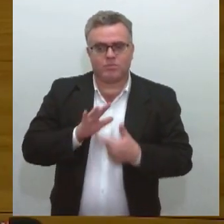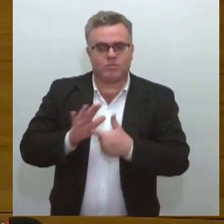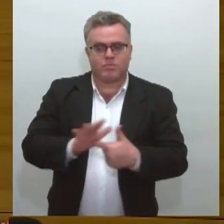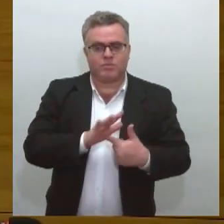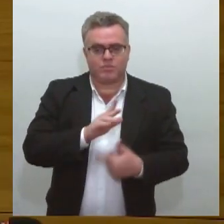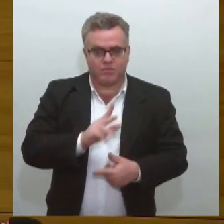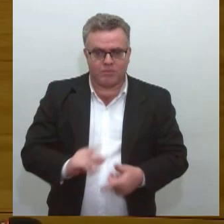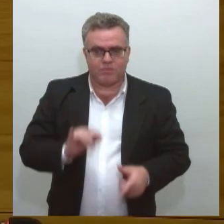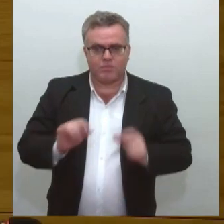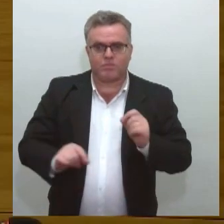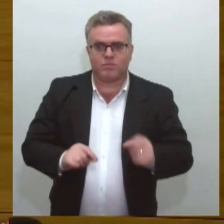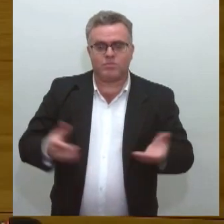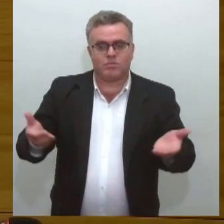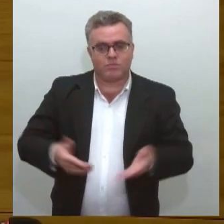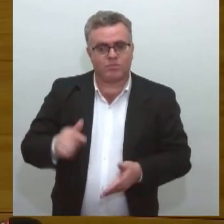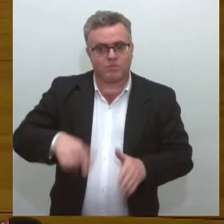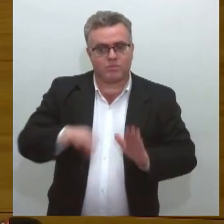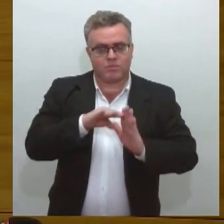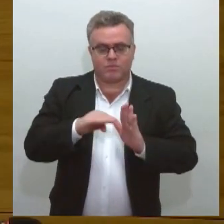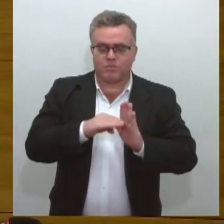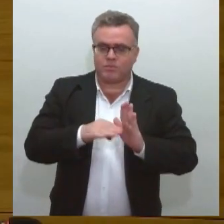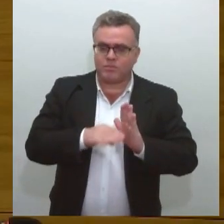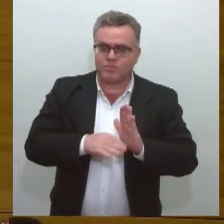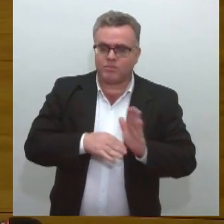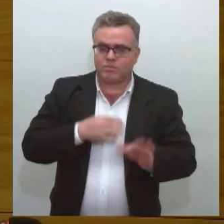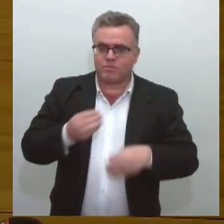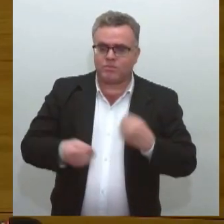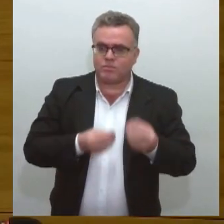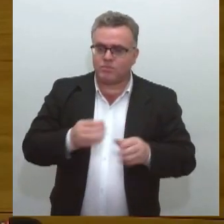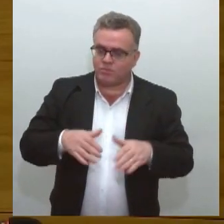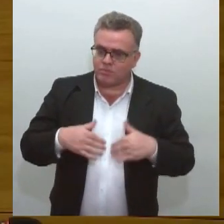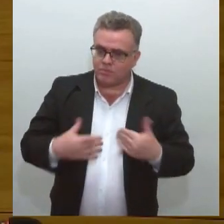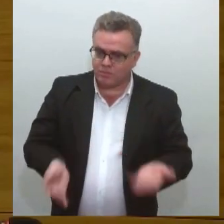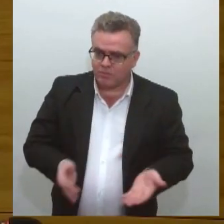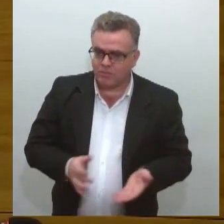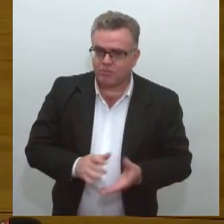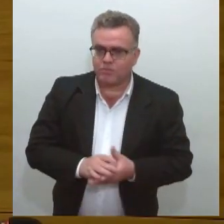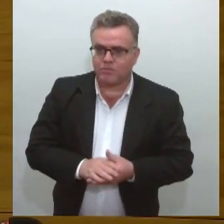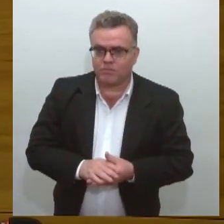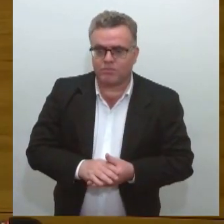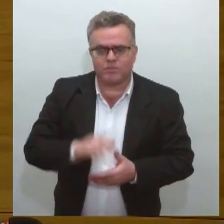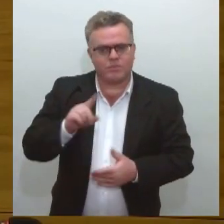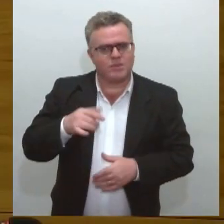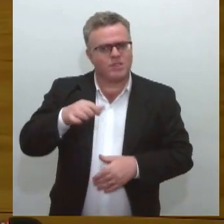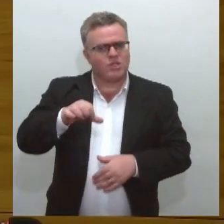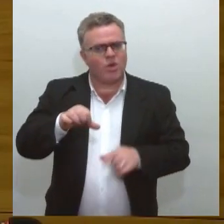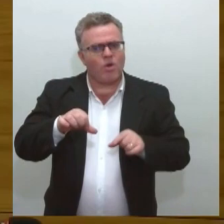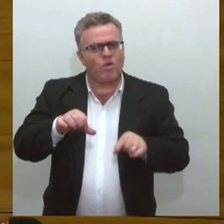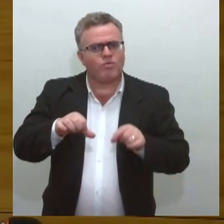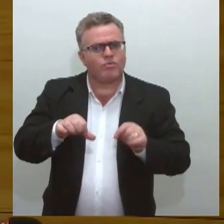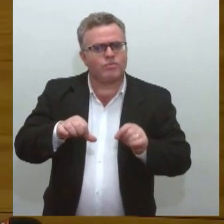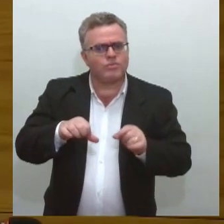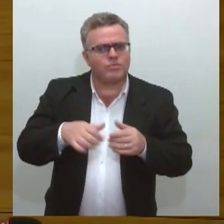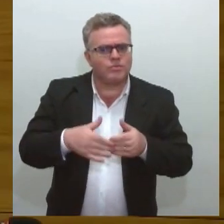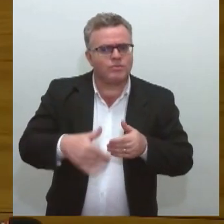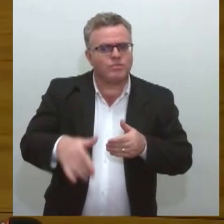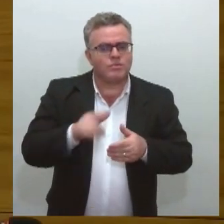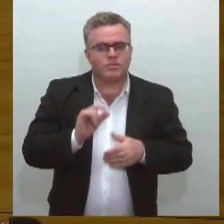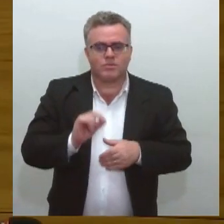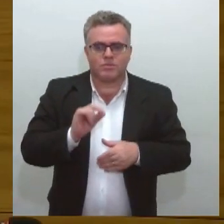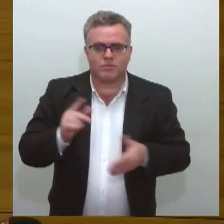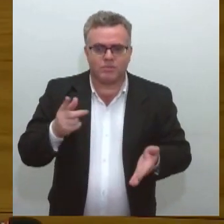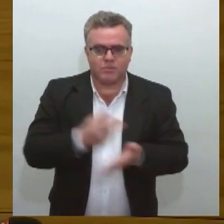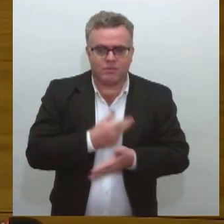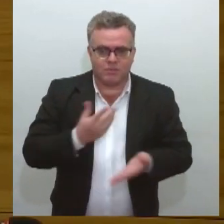a programação vai ter, vai contar com o jornalista Marcos Cardoso no próximo dia 9, é isso? Exatamente, no dia 9 o Marcos vai nos dar o